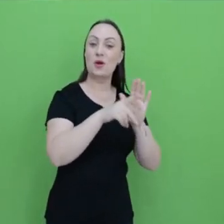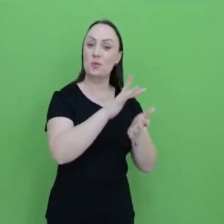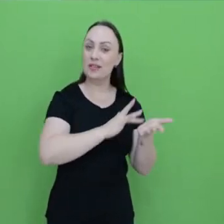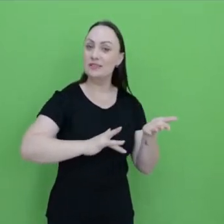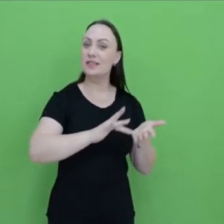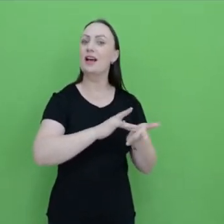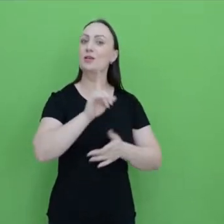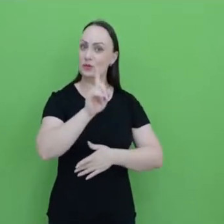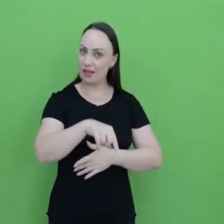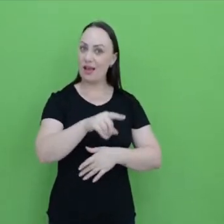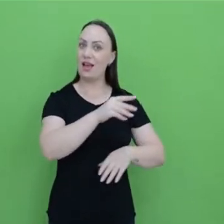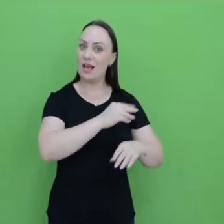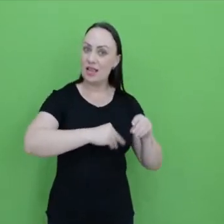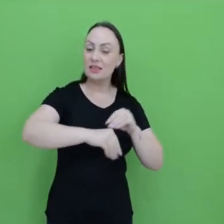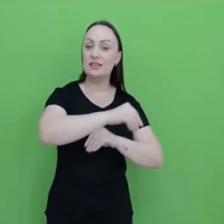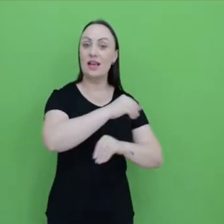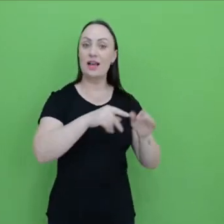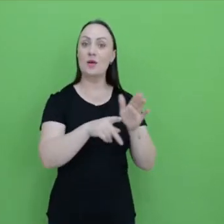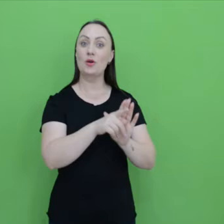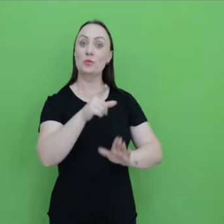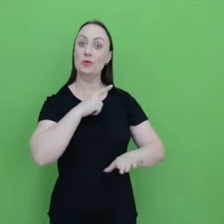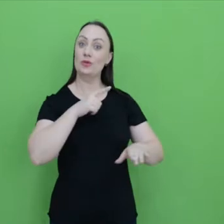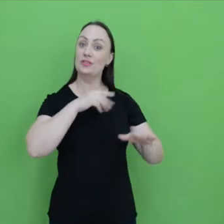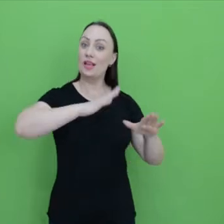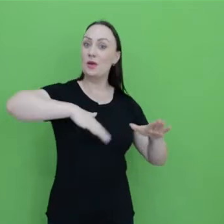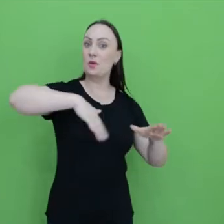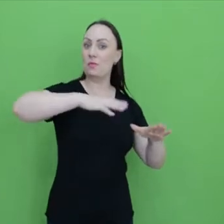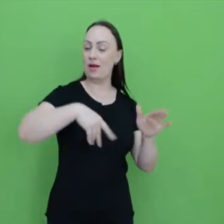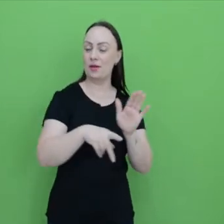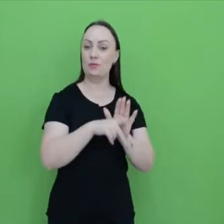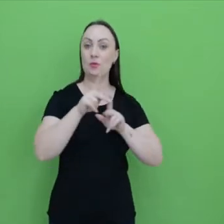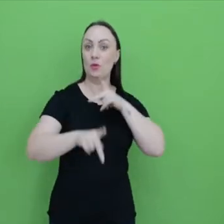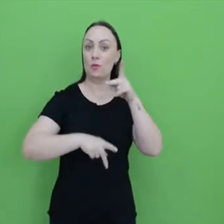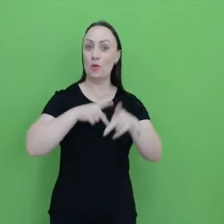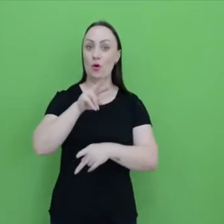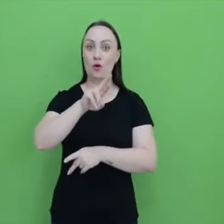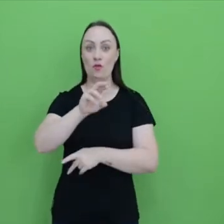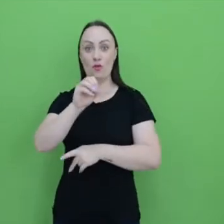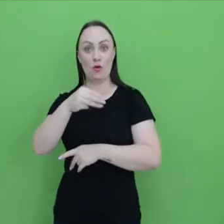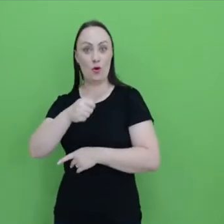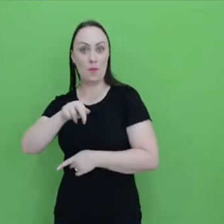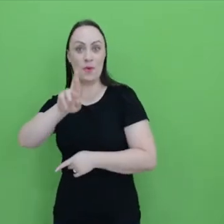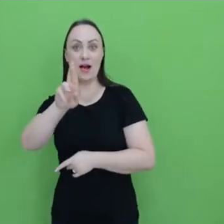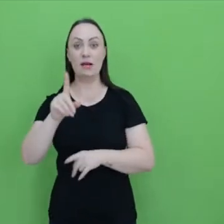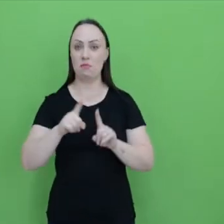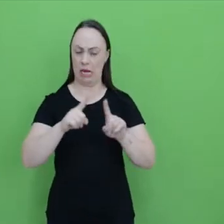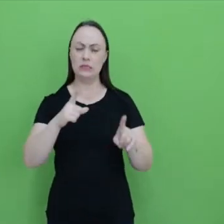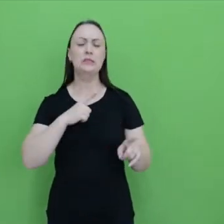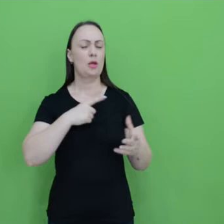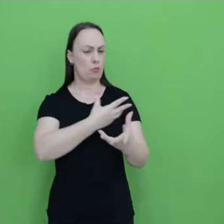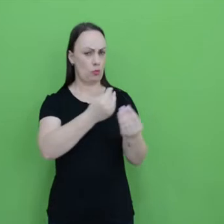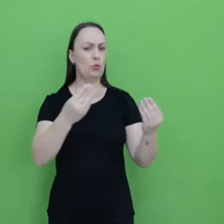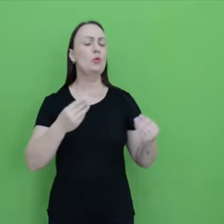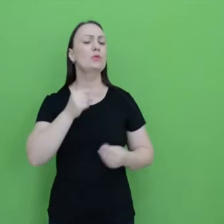ciganos. É uma terra cercada pelo mar do povo Romá. Porém, há muitas fontes de água